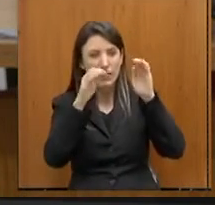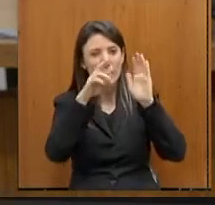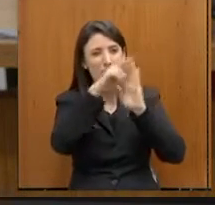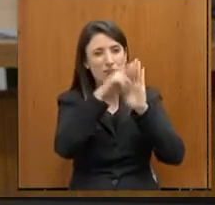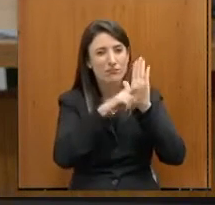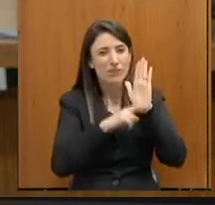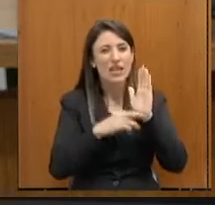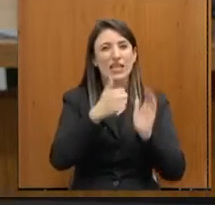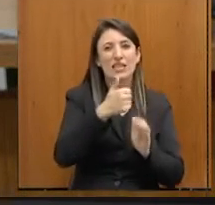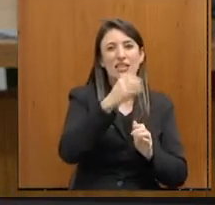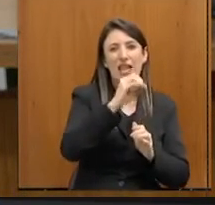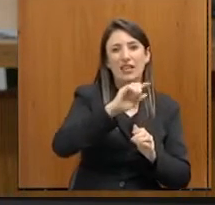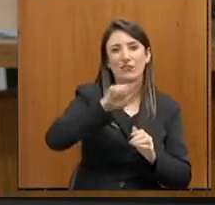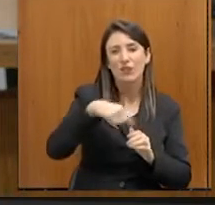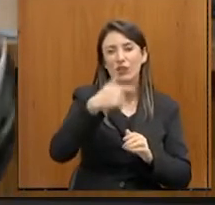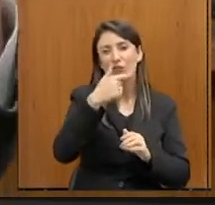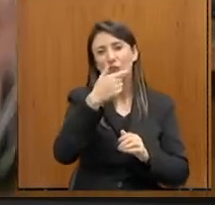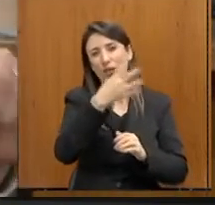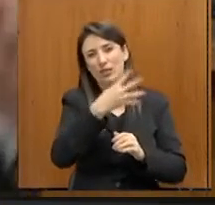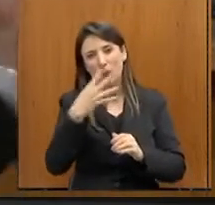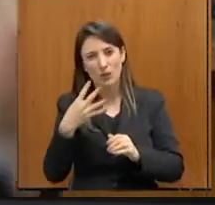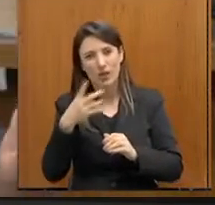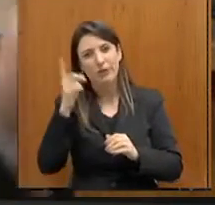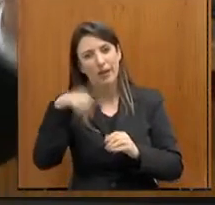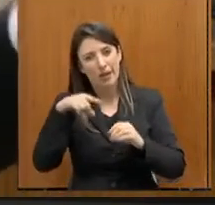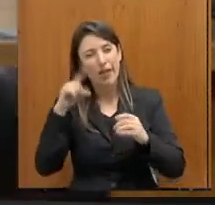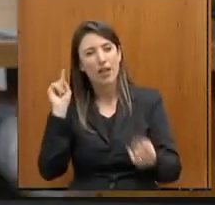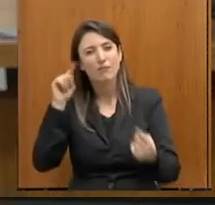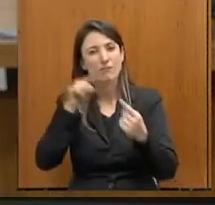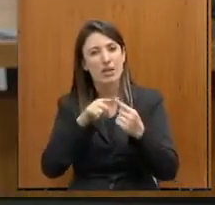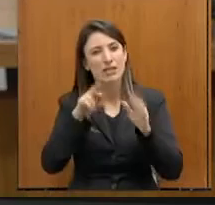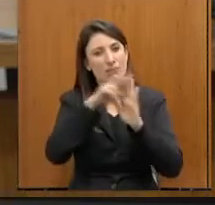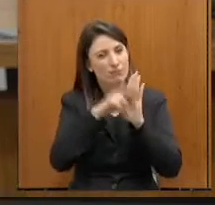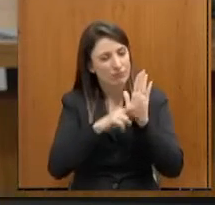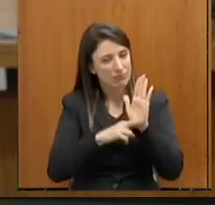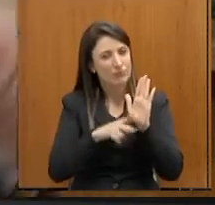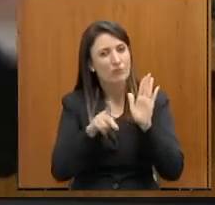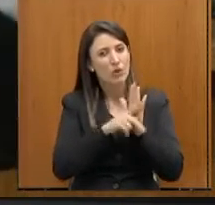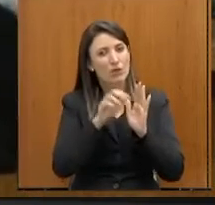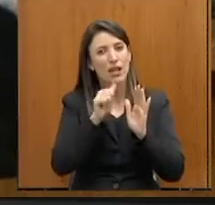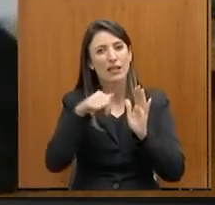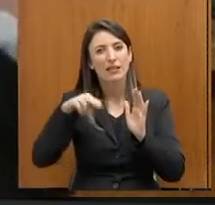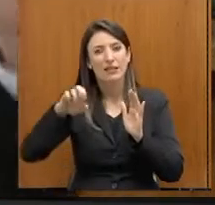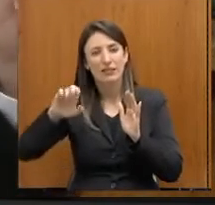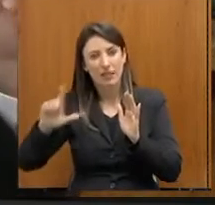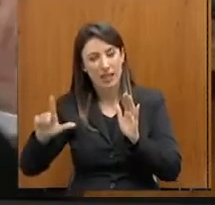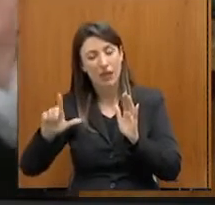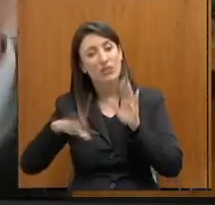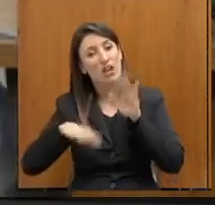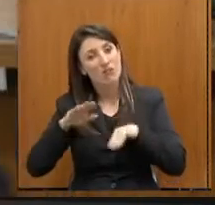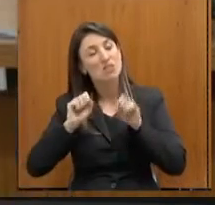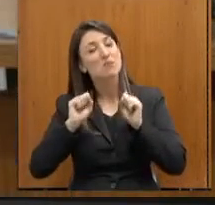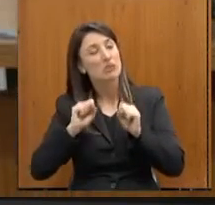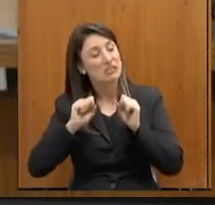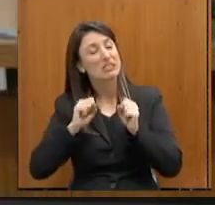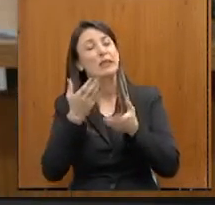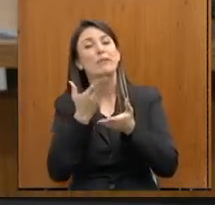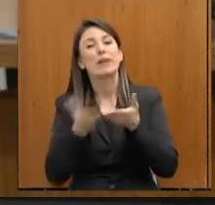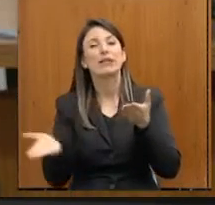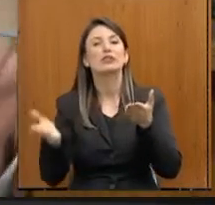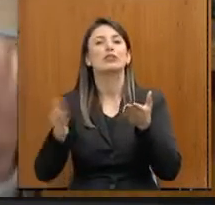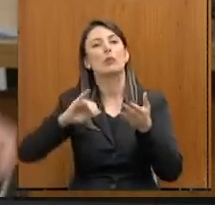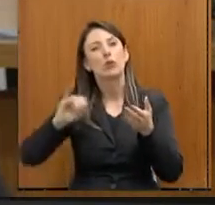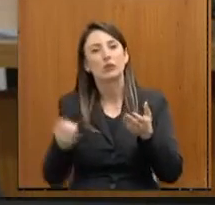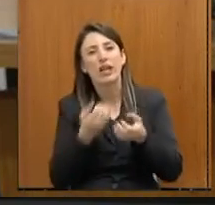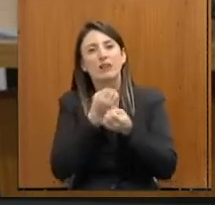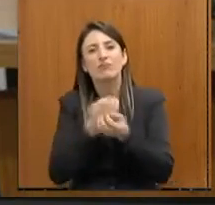10,44 que afeta Daniel nos correríamos o risco da caducidade da concessão então como isso com essa meta